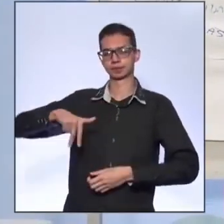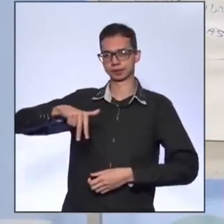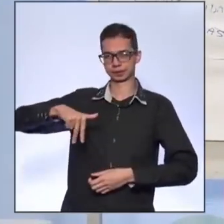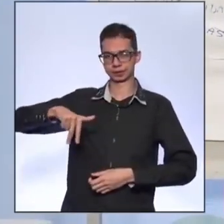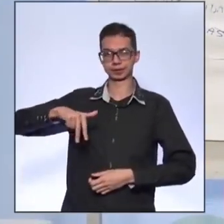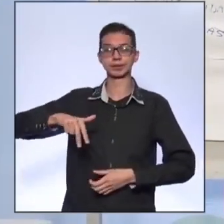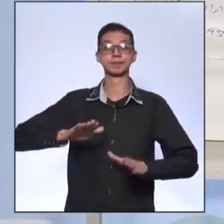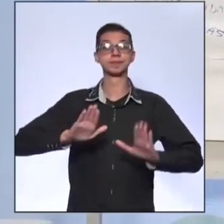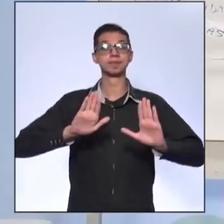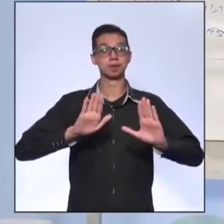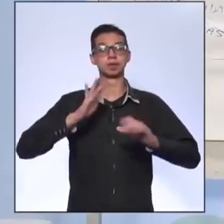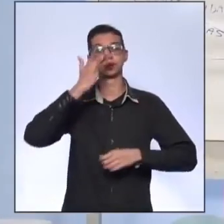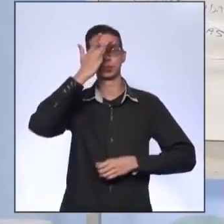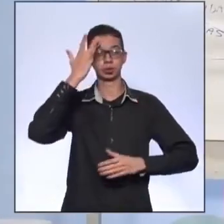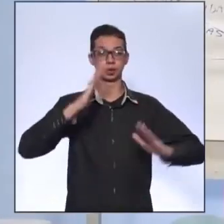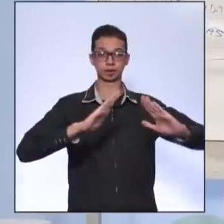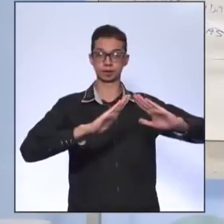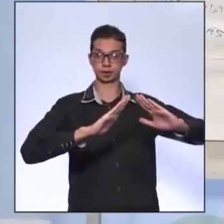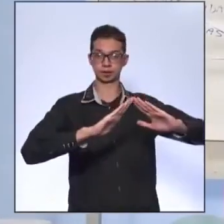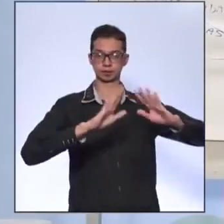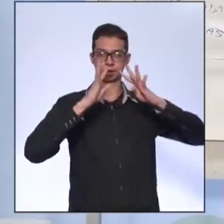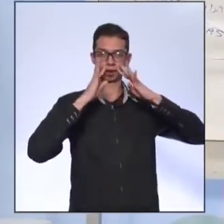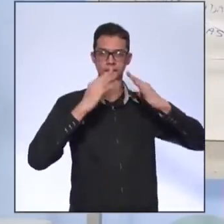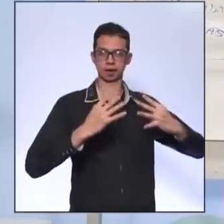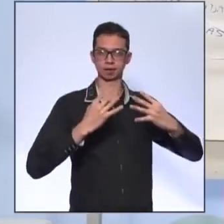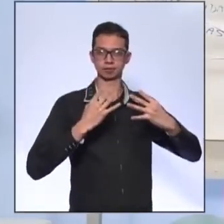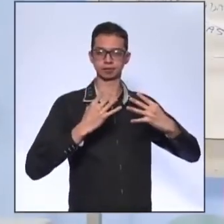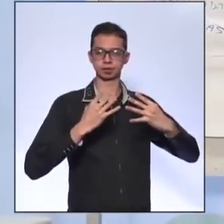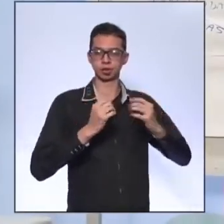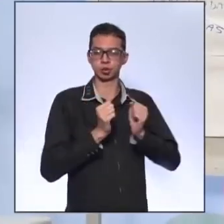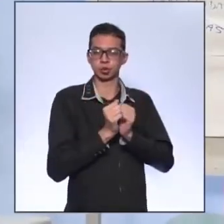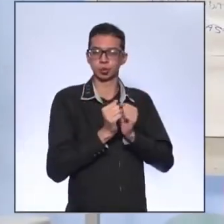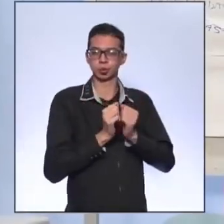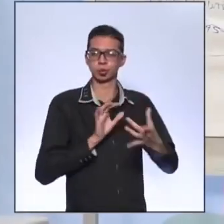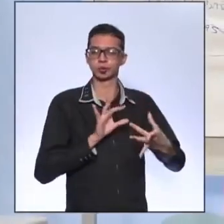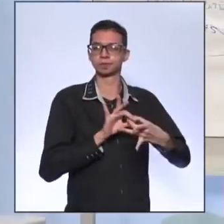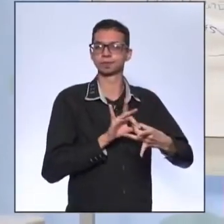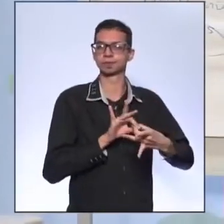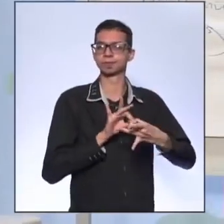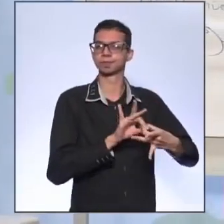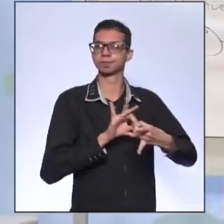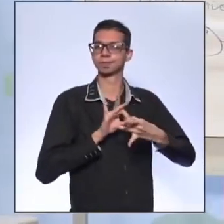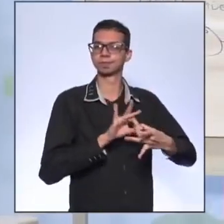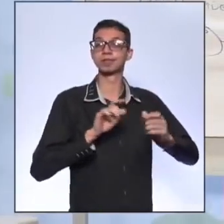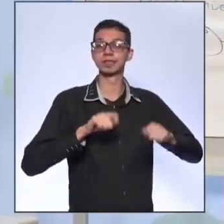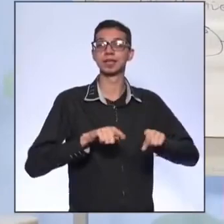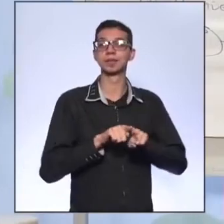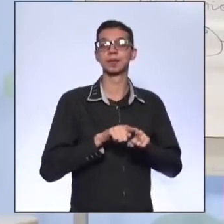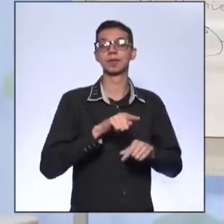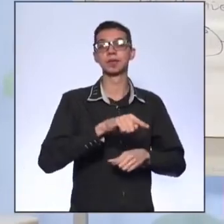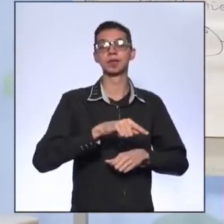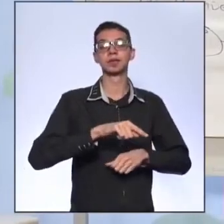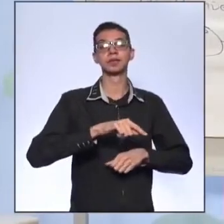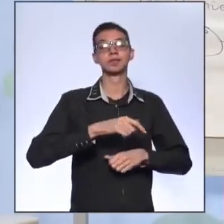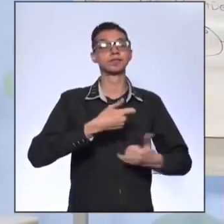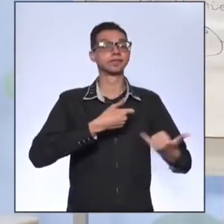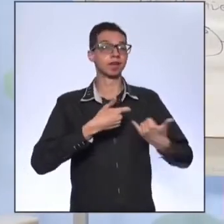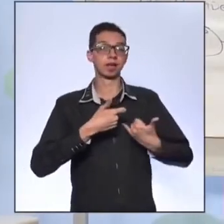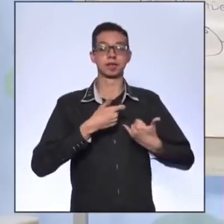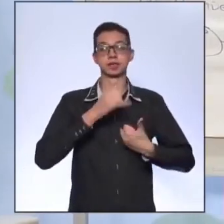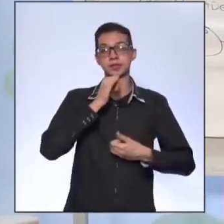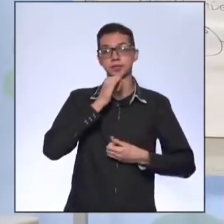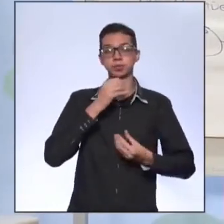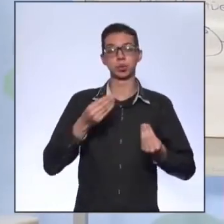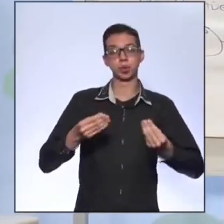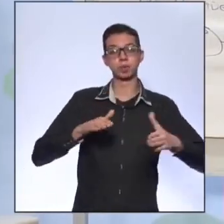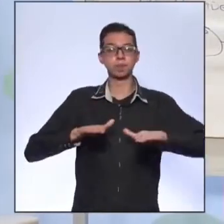né, a pessoa que está me assistindo, que ela possa interagir comigo e até sugerir movimentos ou até mesmo algum estilo diferente de